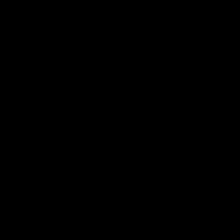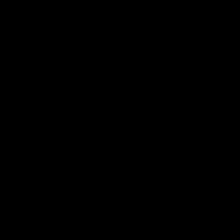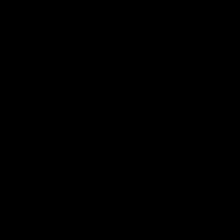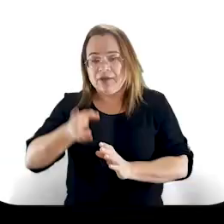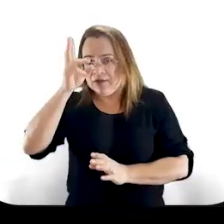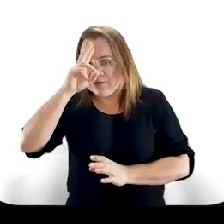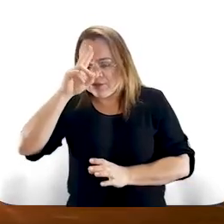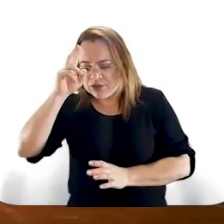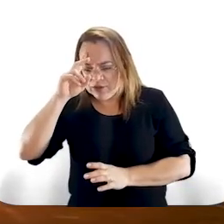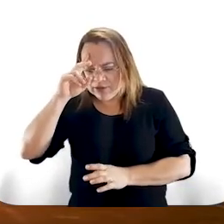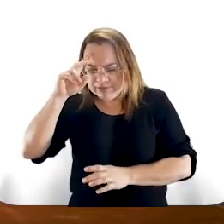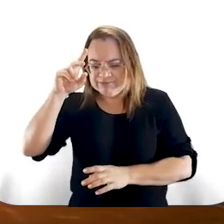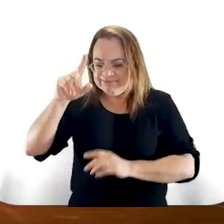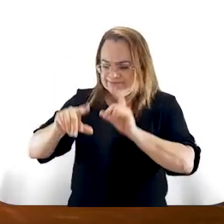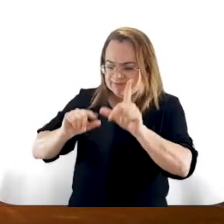Histórias colhidas